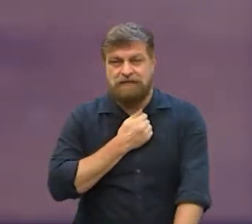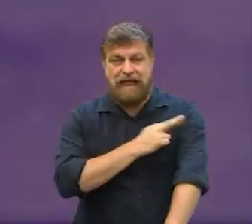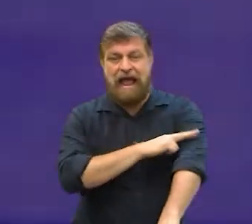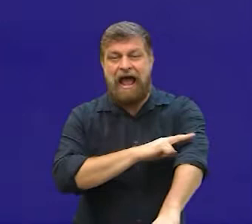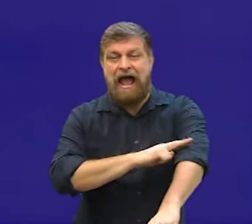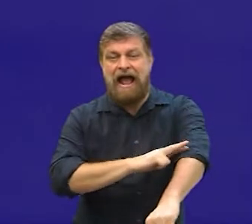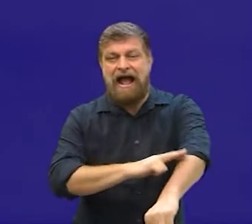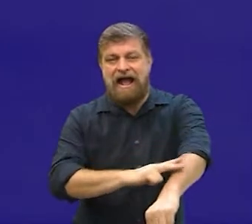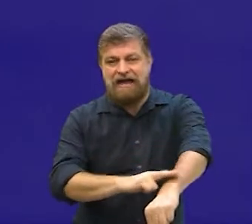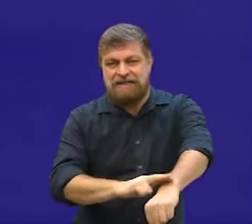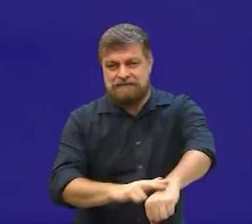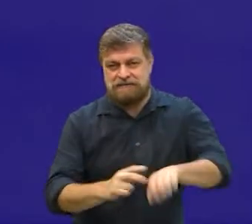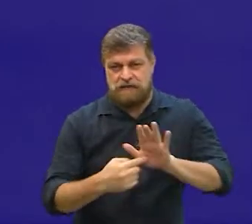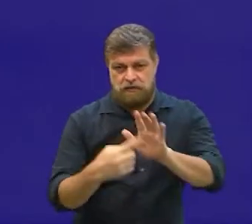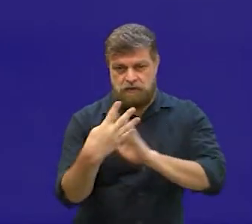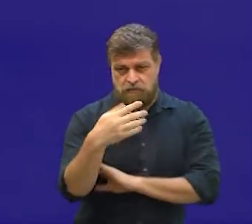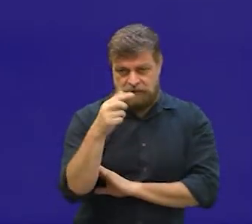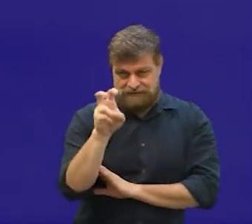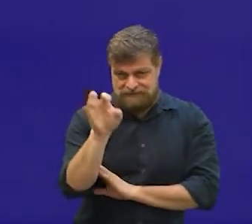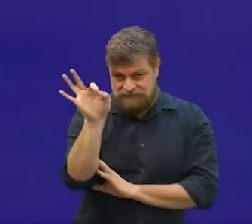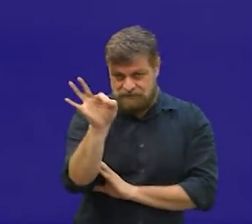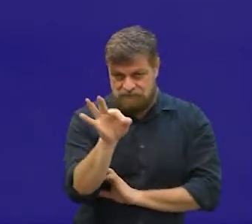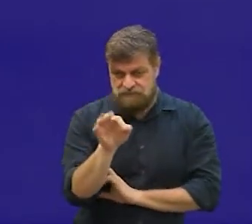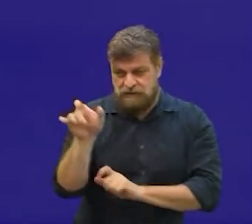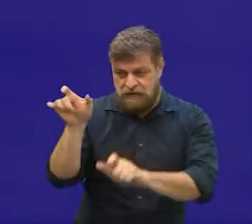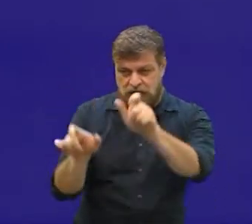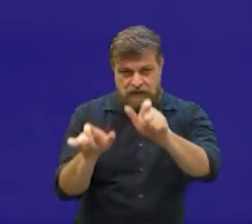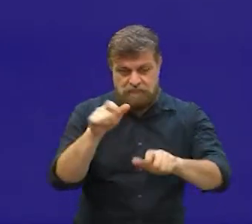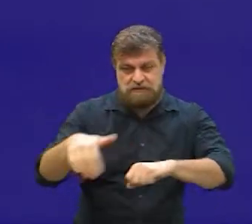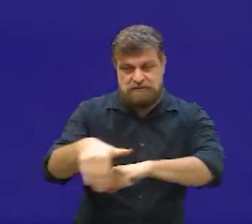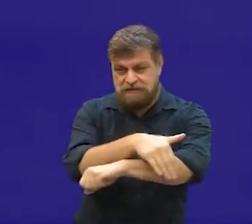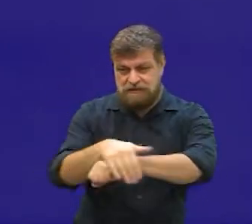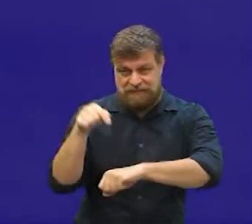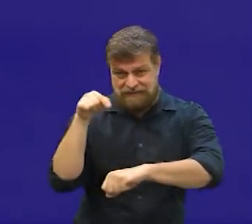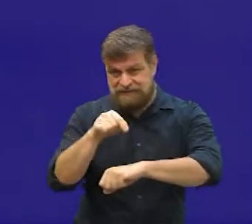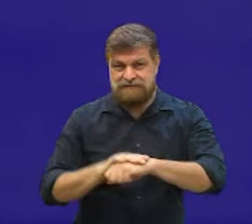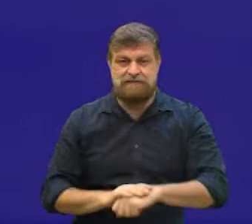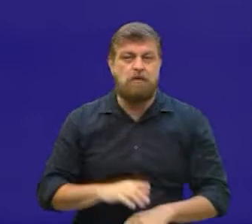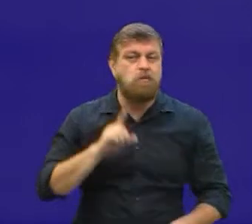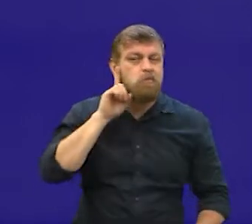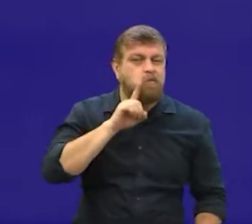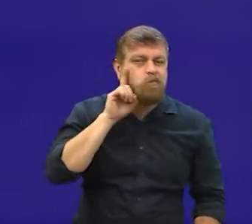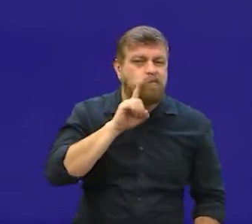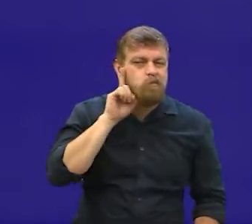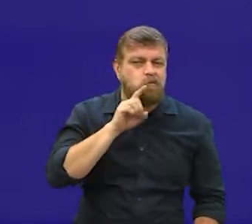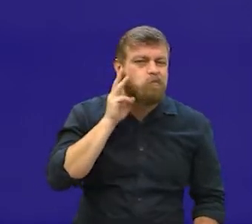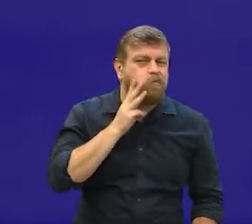a contagem apontou 45% de pessoas em situação de rua pardos,